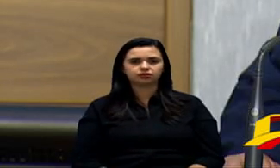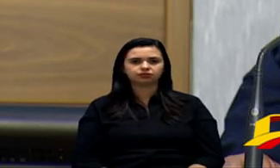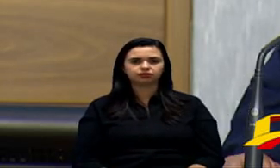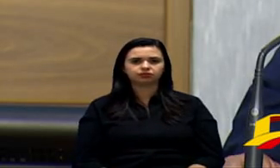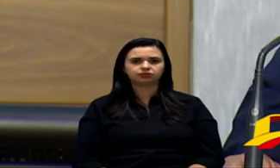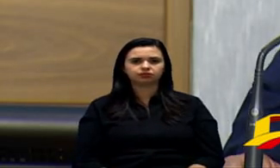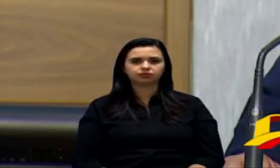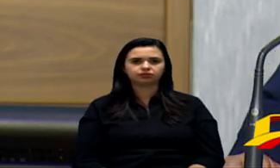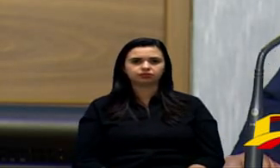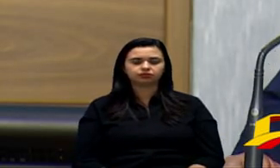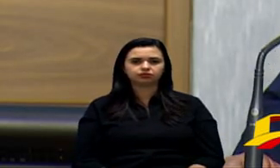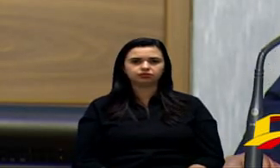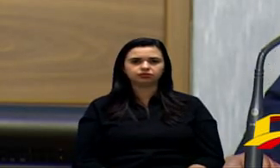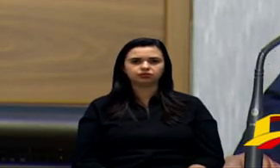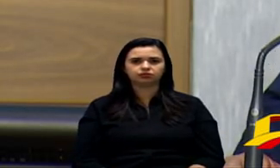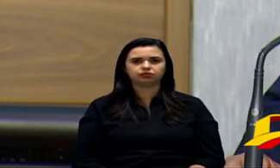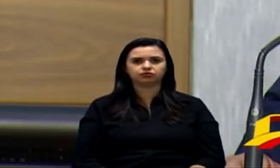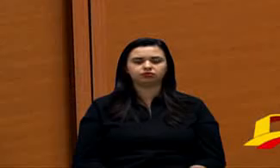Ela mesmo?